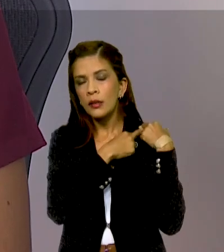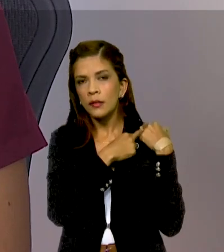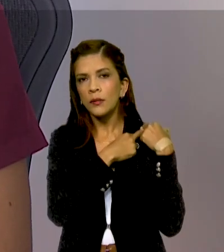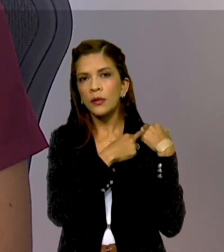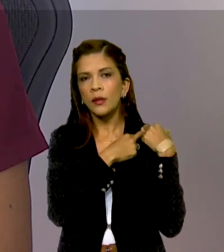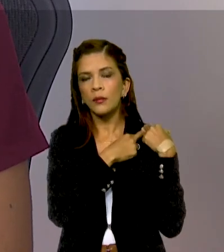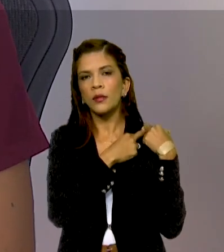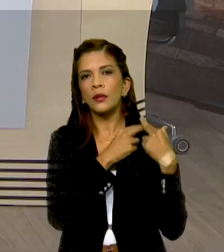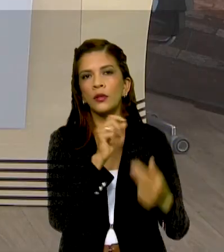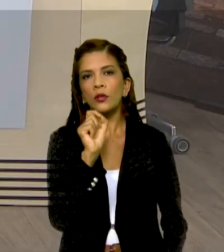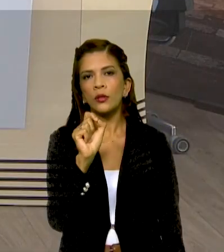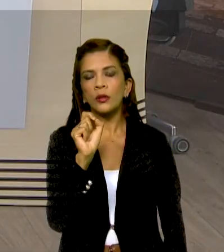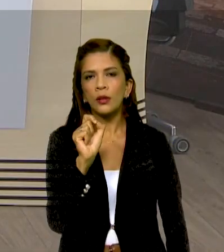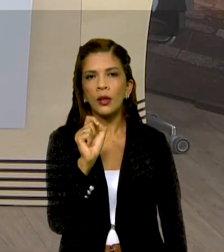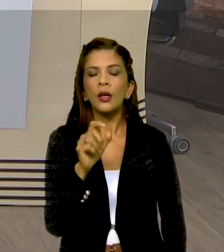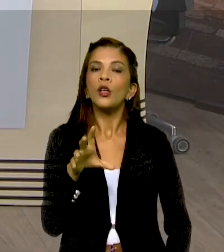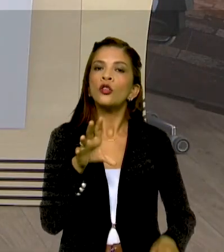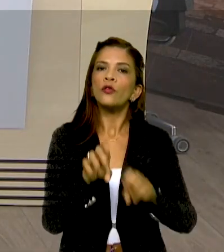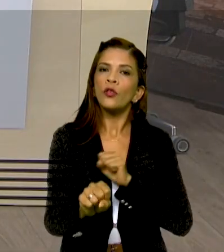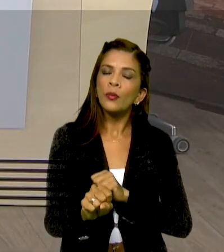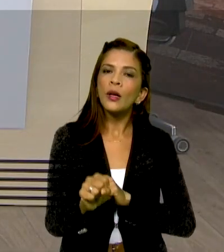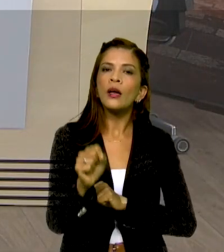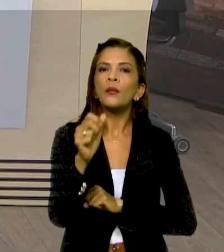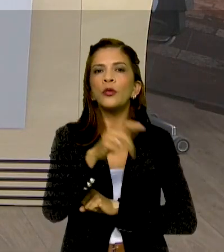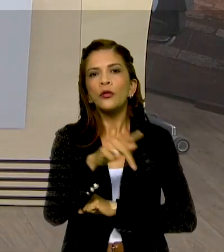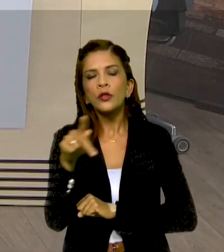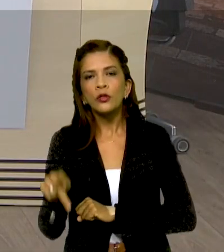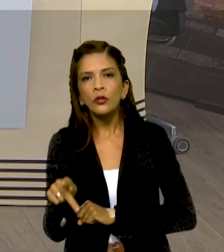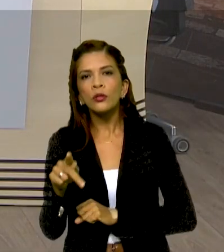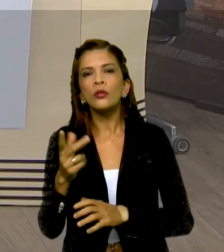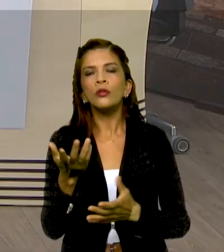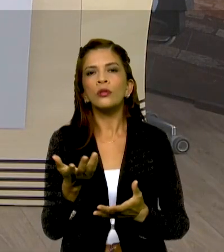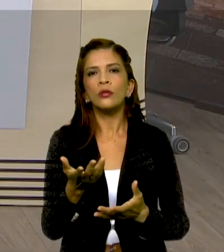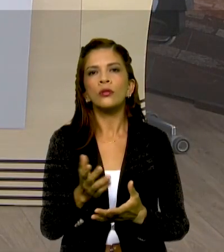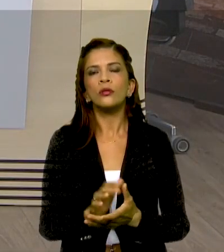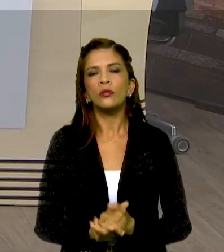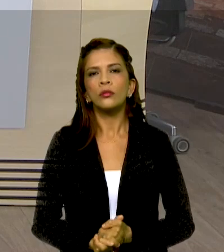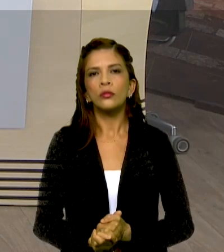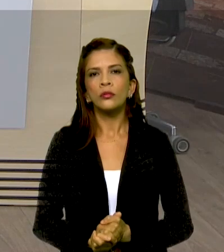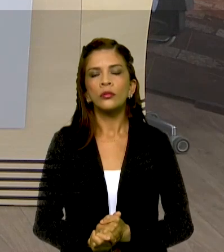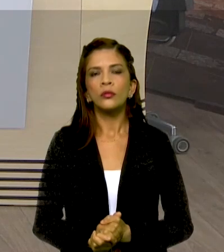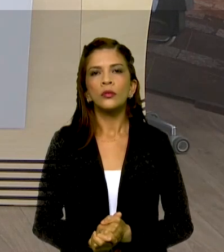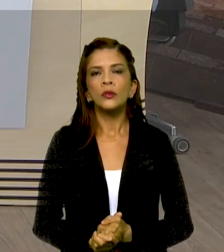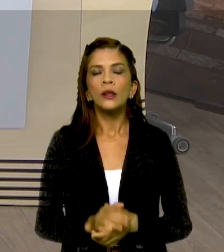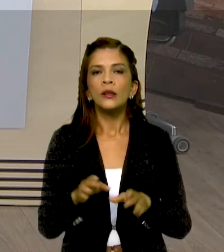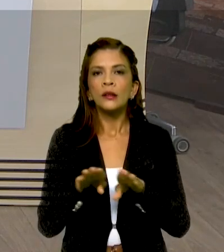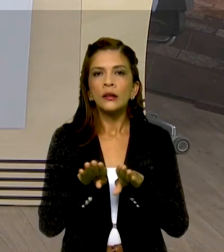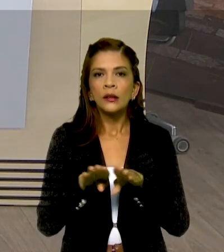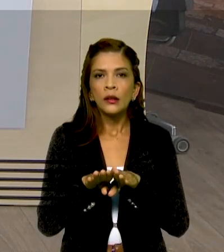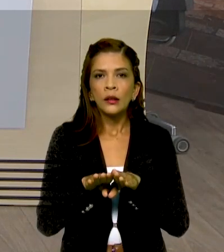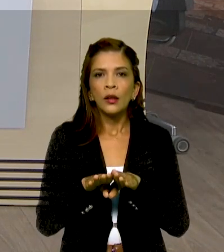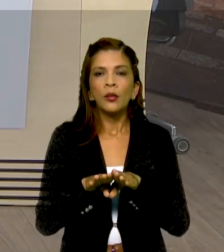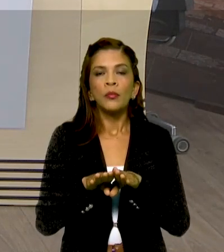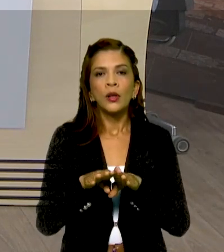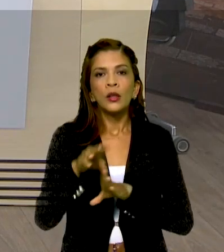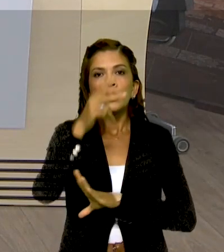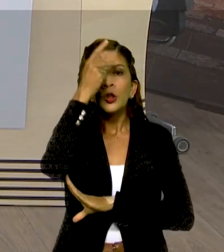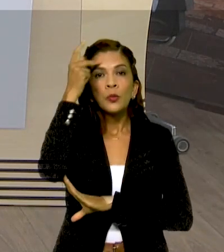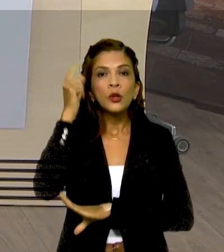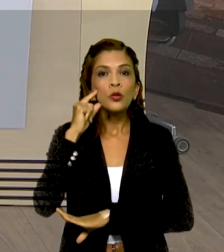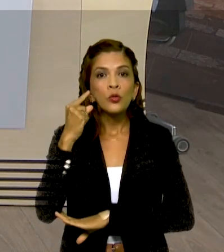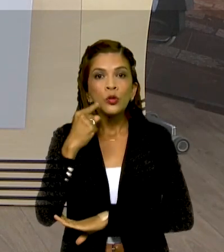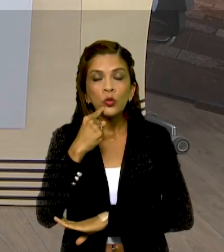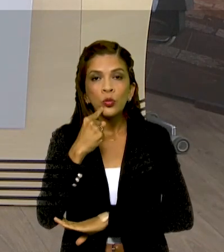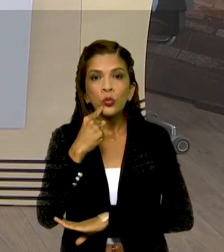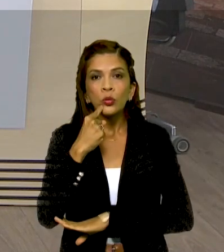desse uso de formação de professores, de formação, inclusive de pessoas surdas mesmo, porque